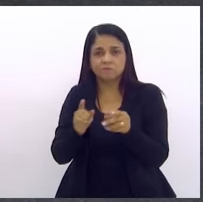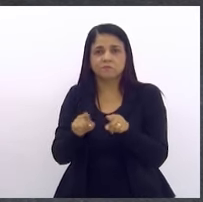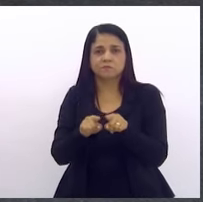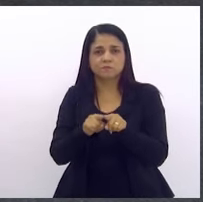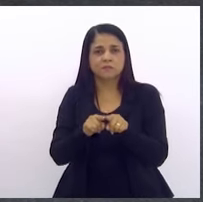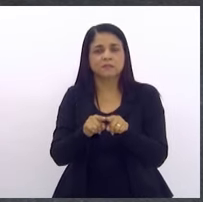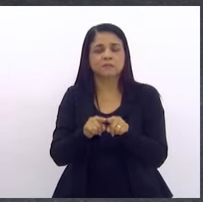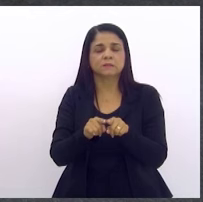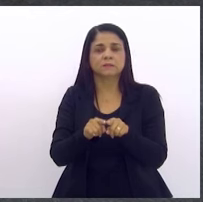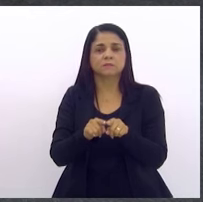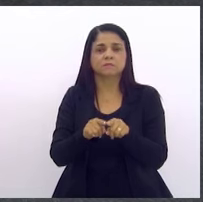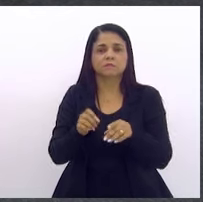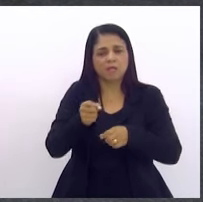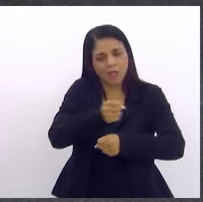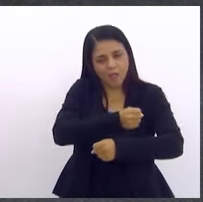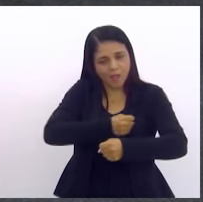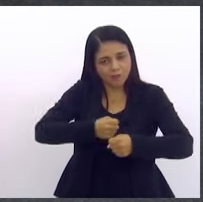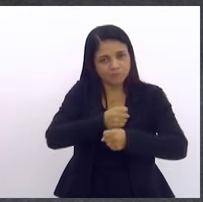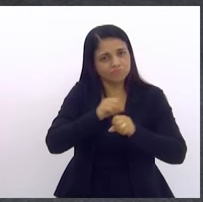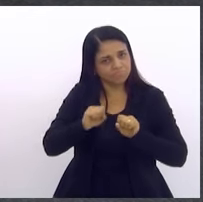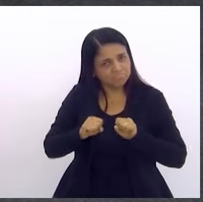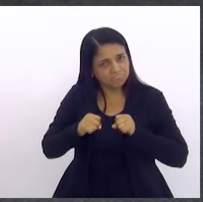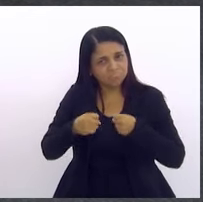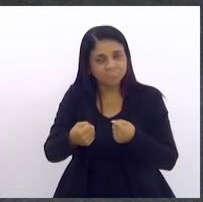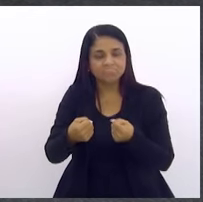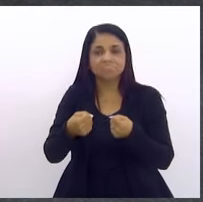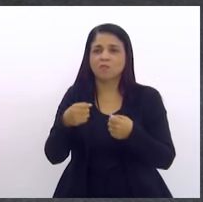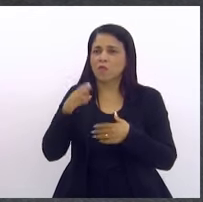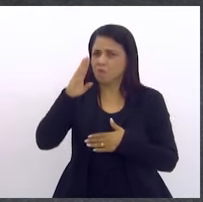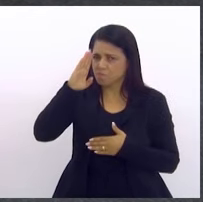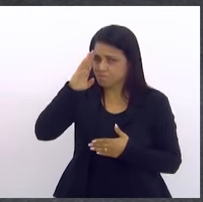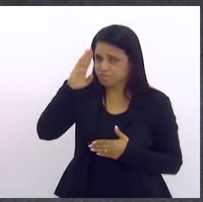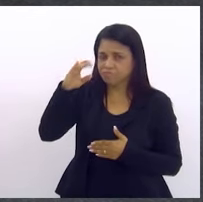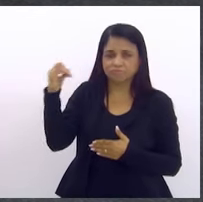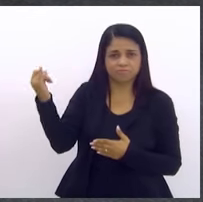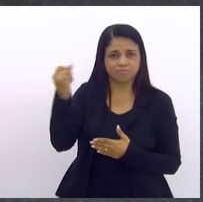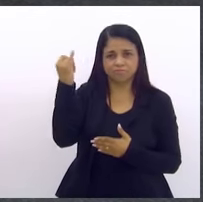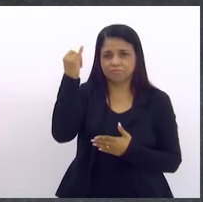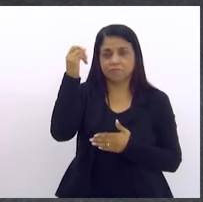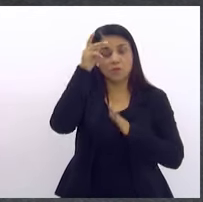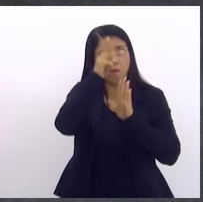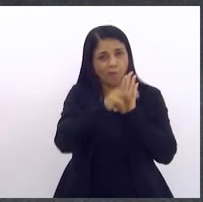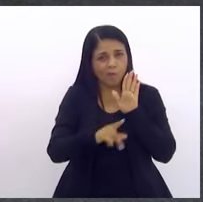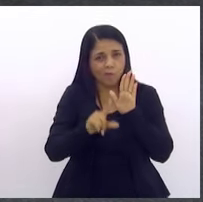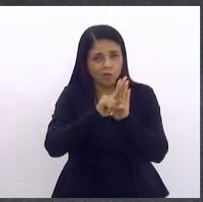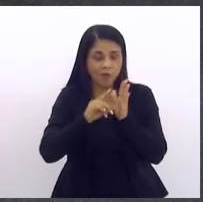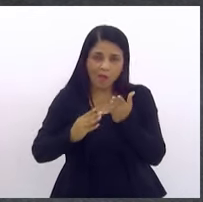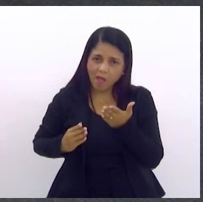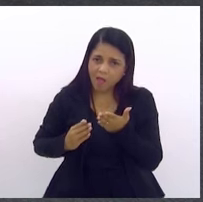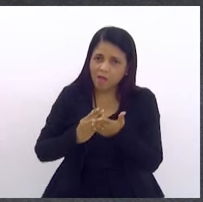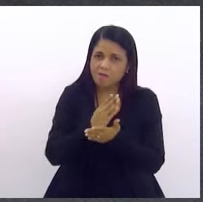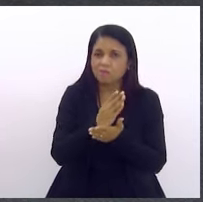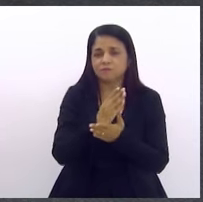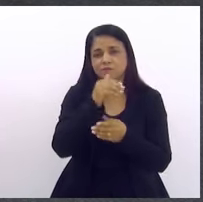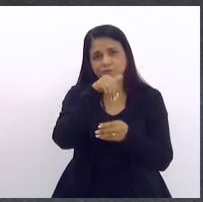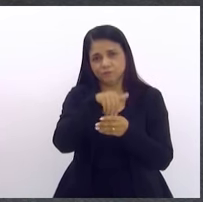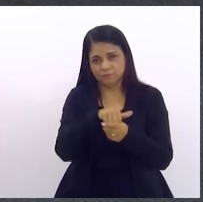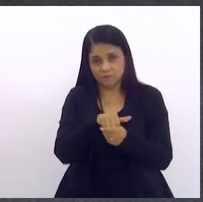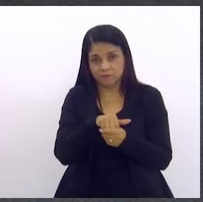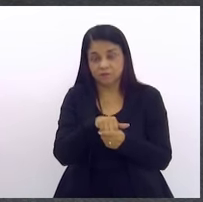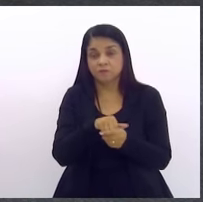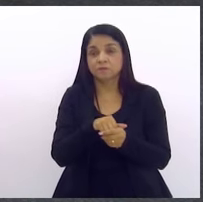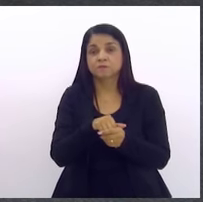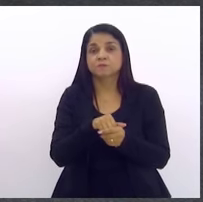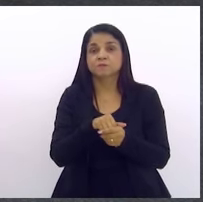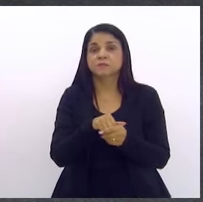também da gastronomia. Acho fundamental que esse projeto seja aprovado e que também venha